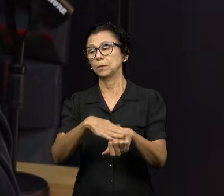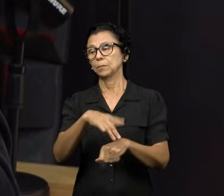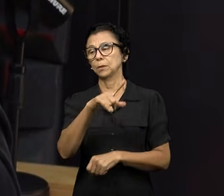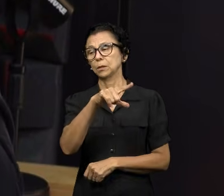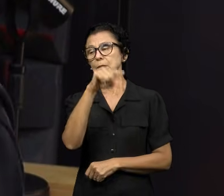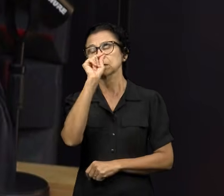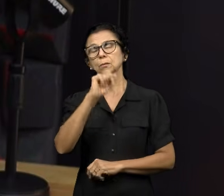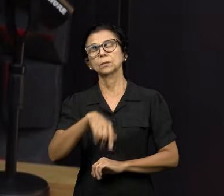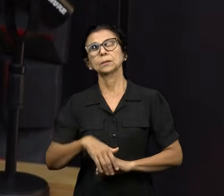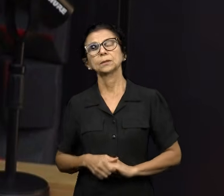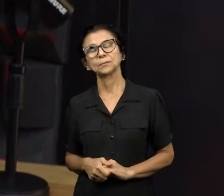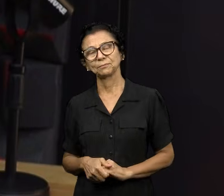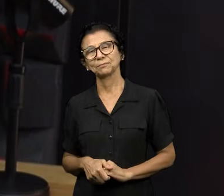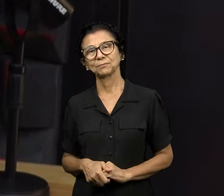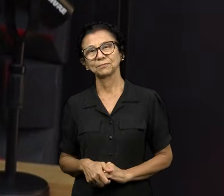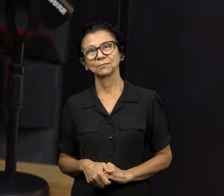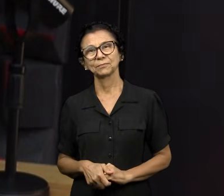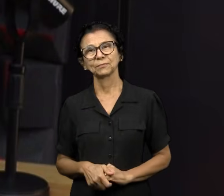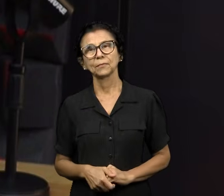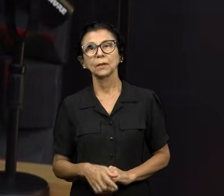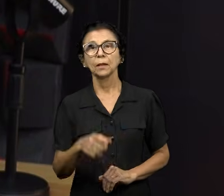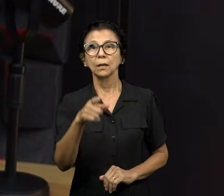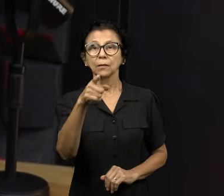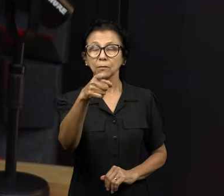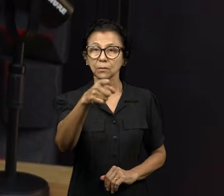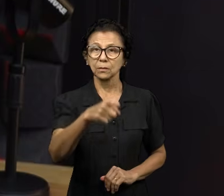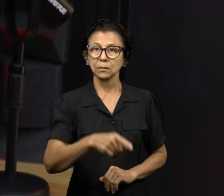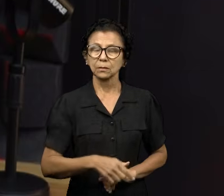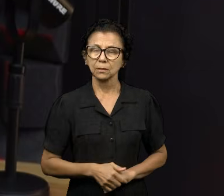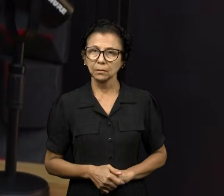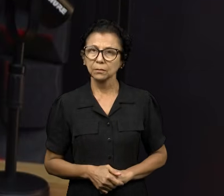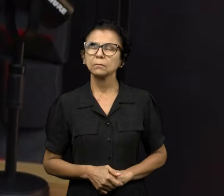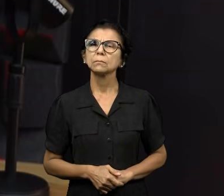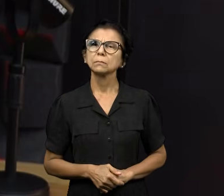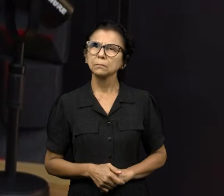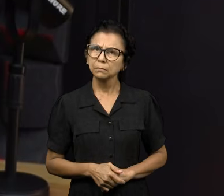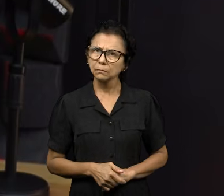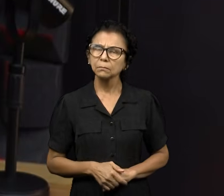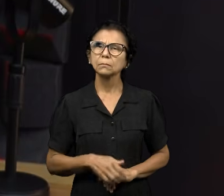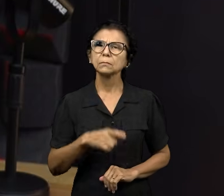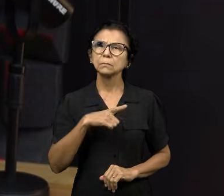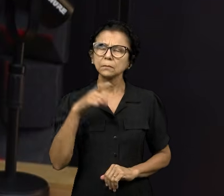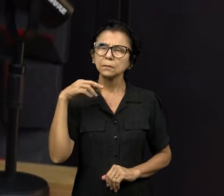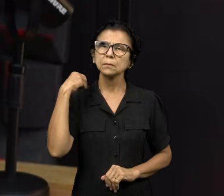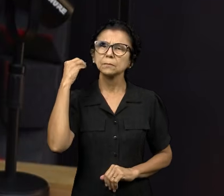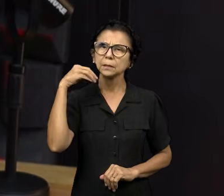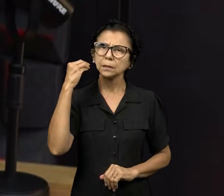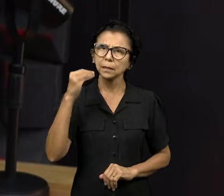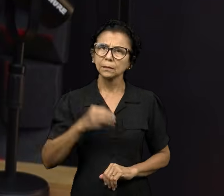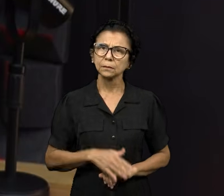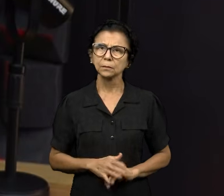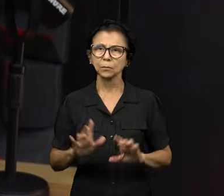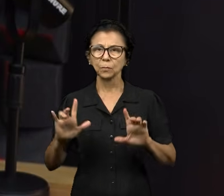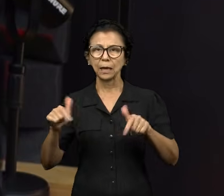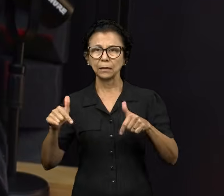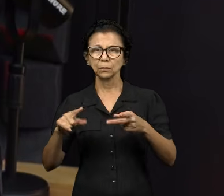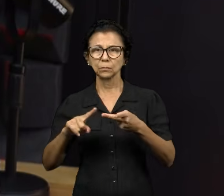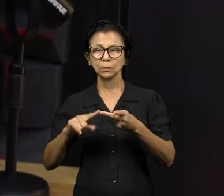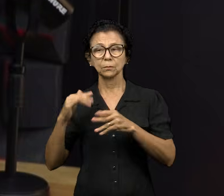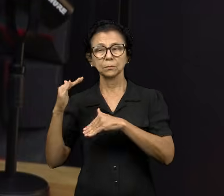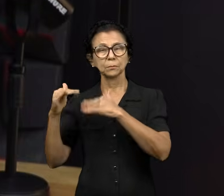E hoje você também pode viver essa experiência, né? De viver essa experiência de salvação como ato e processo.